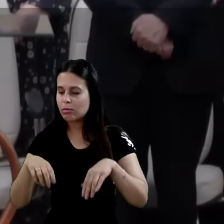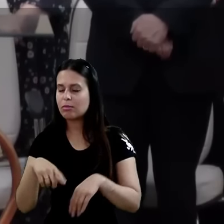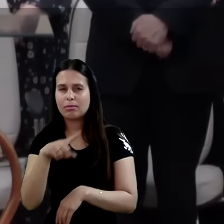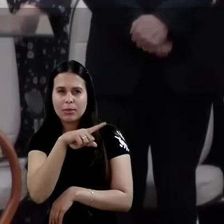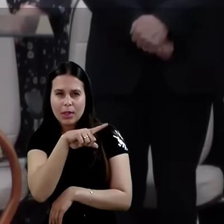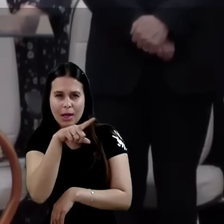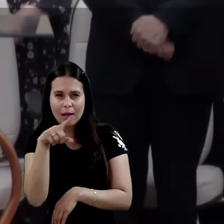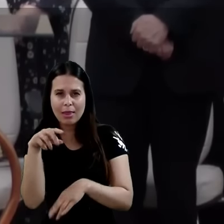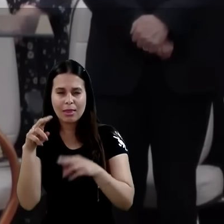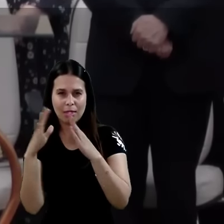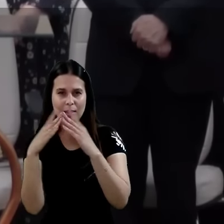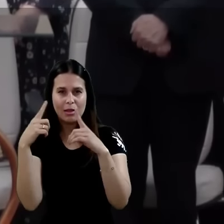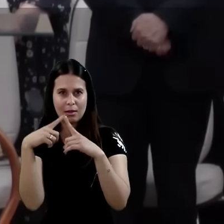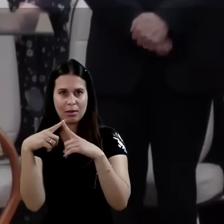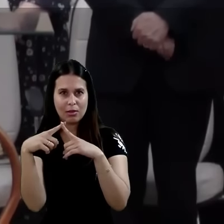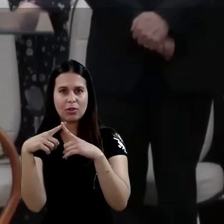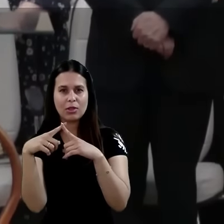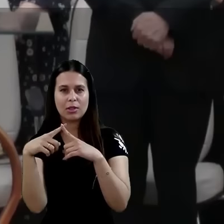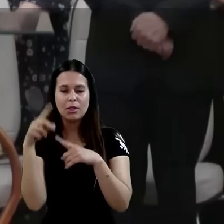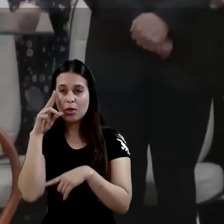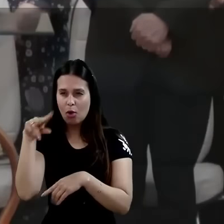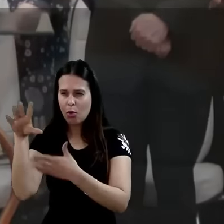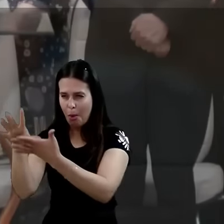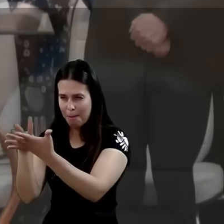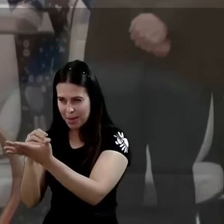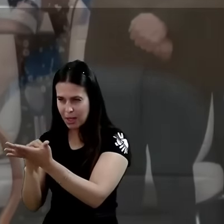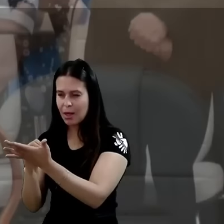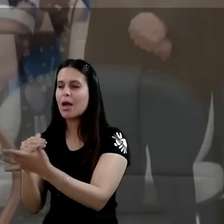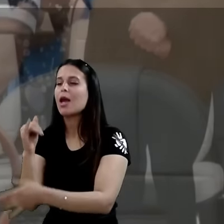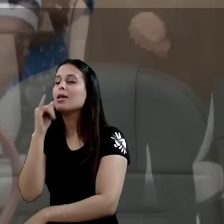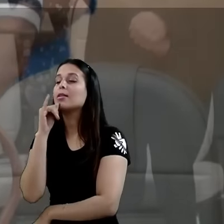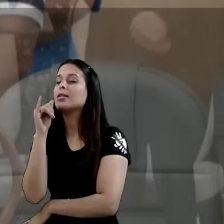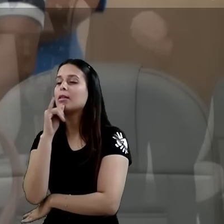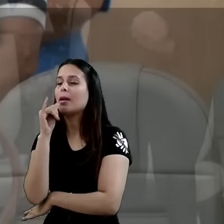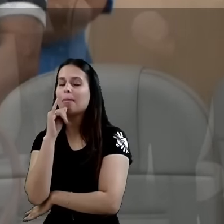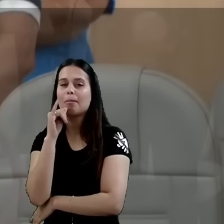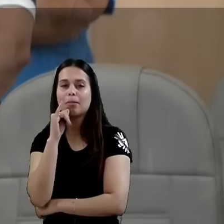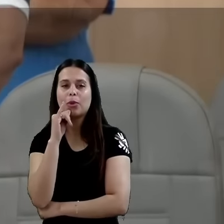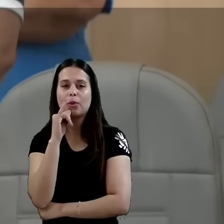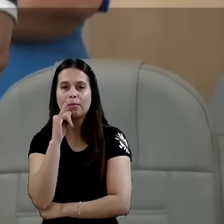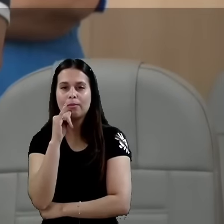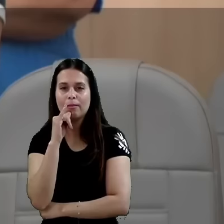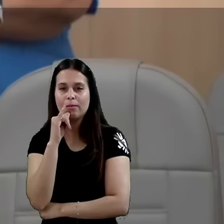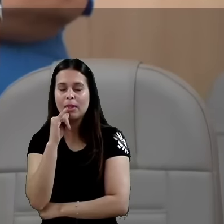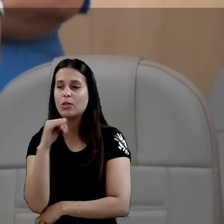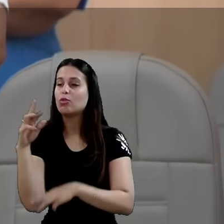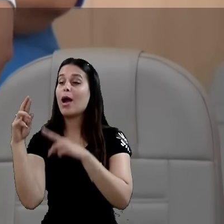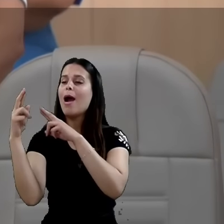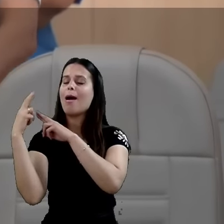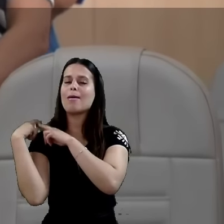eles e faça como eles estão fazendo essa é sua